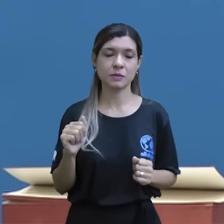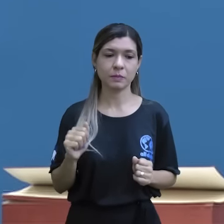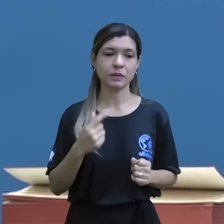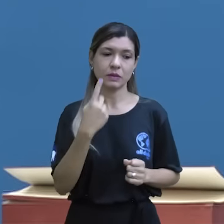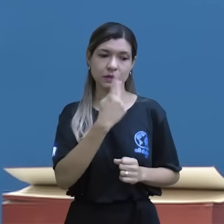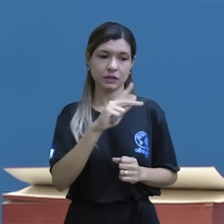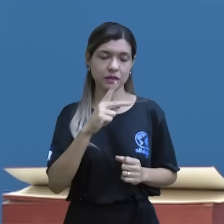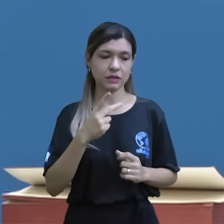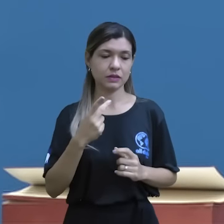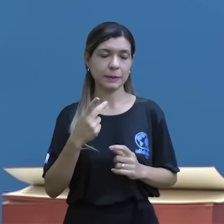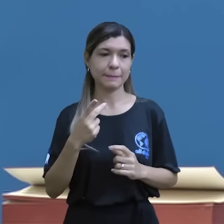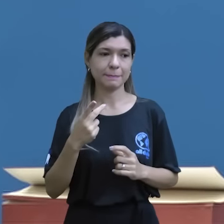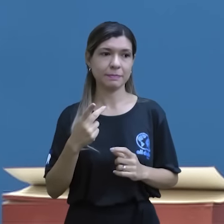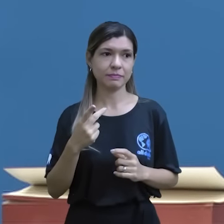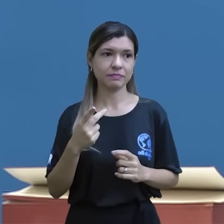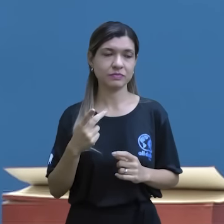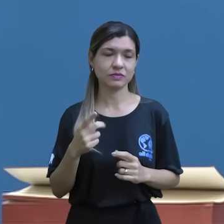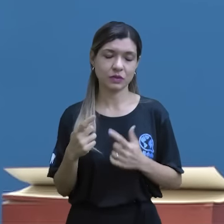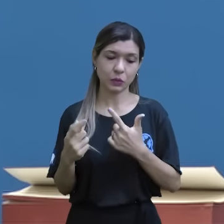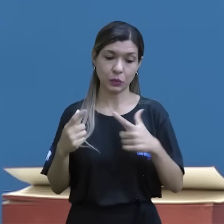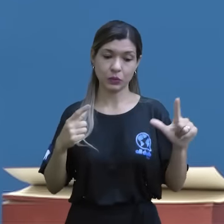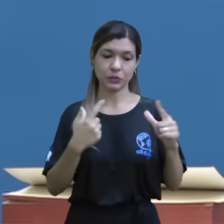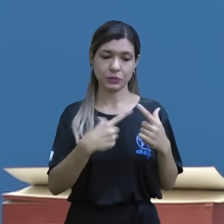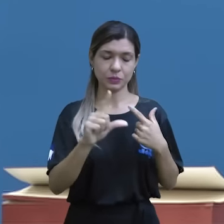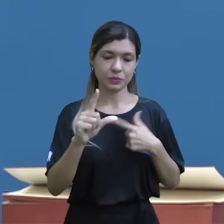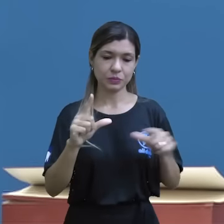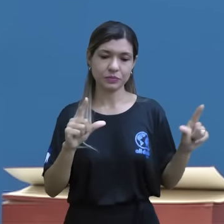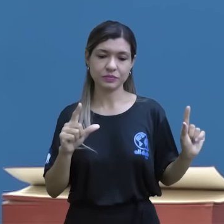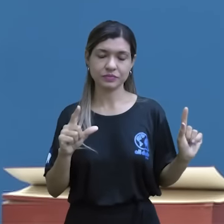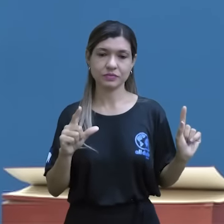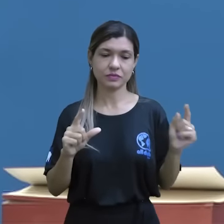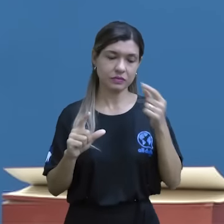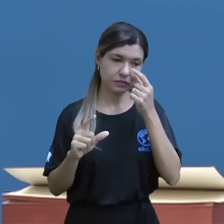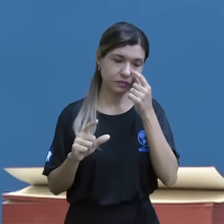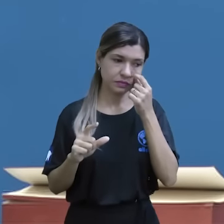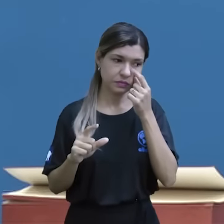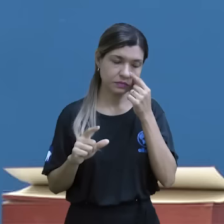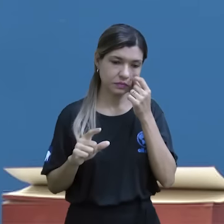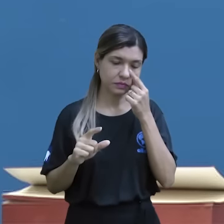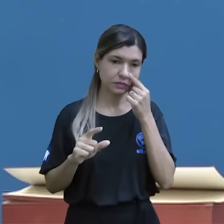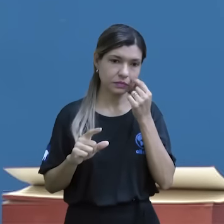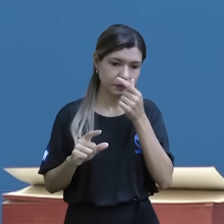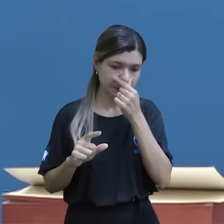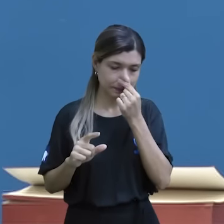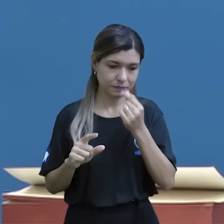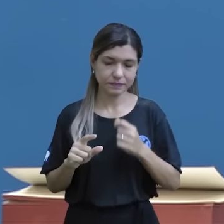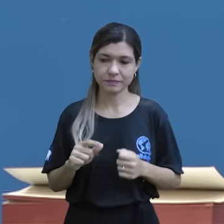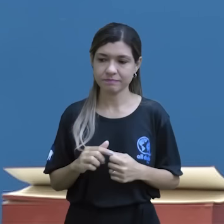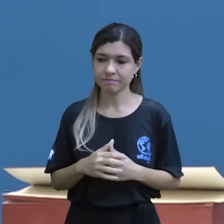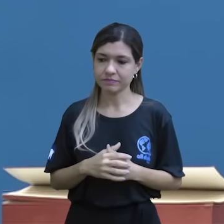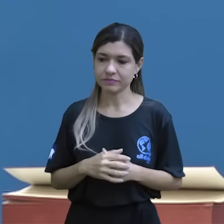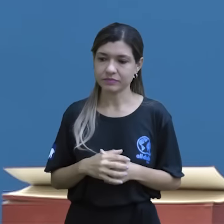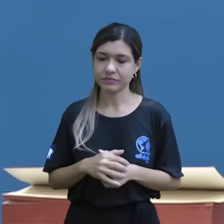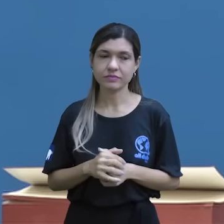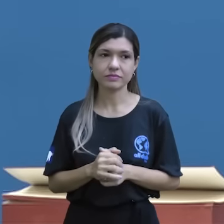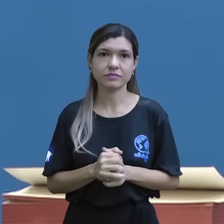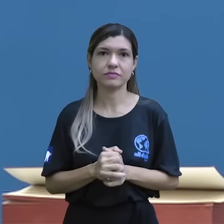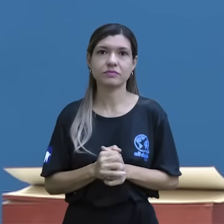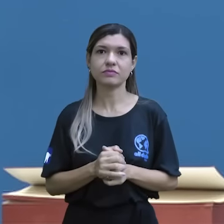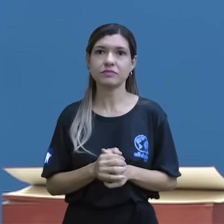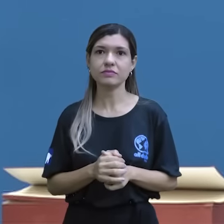uma recortasse aspectos que lhe parecem interessantes trazer, né, para o